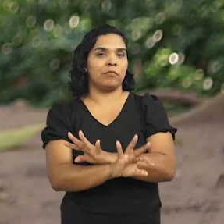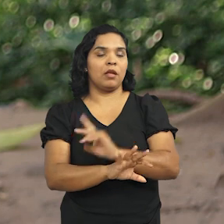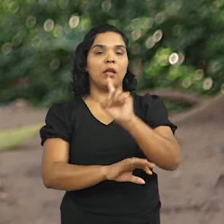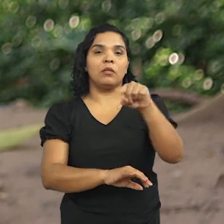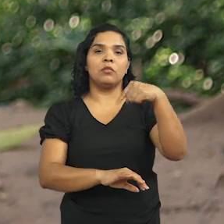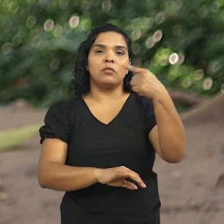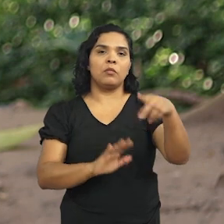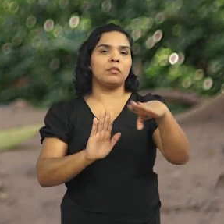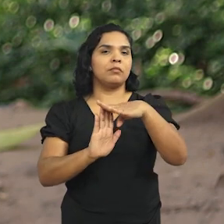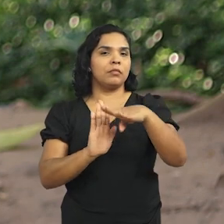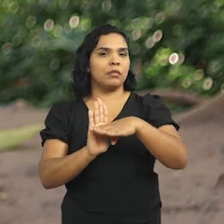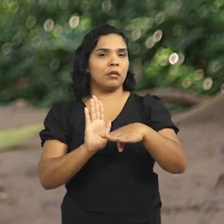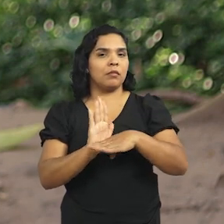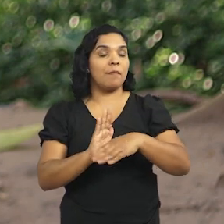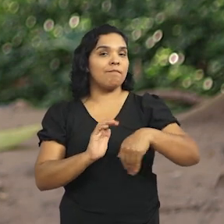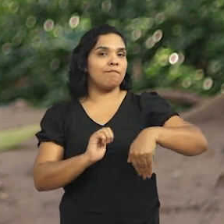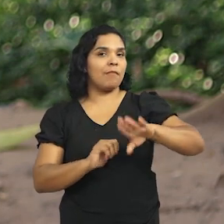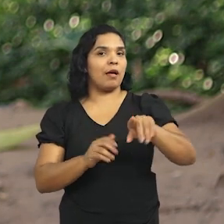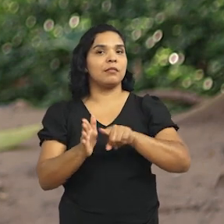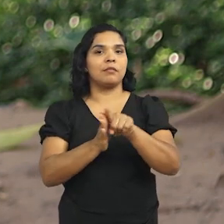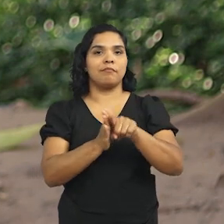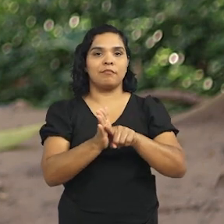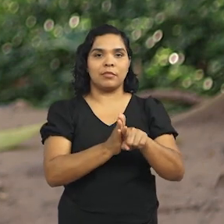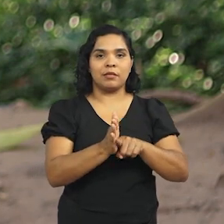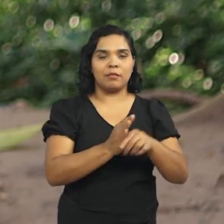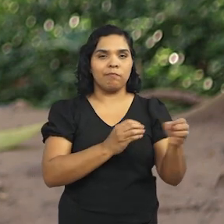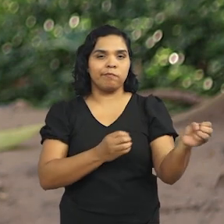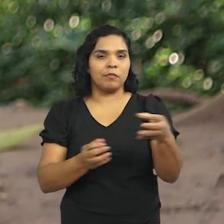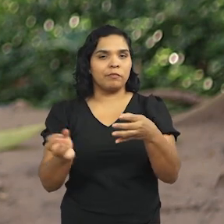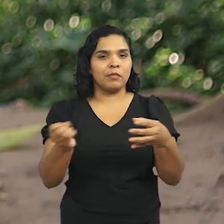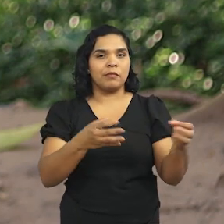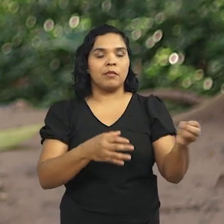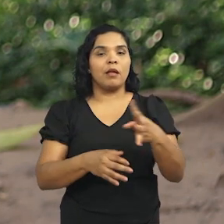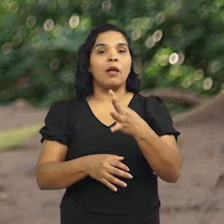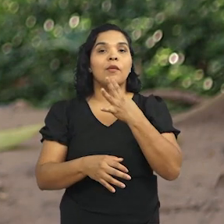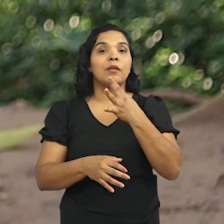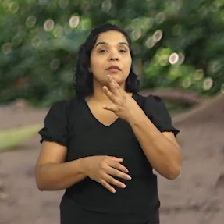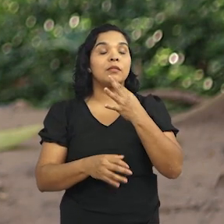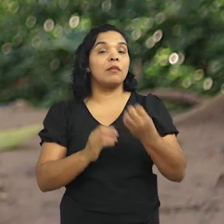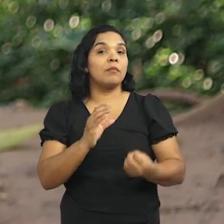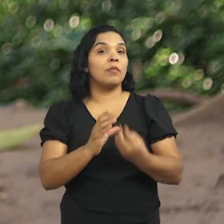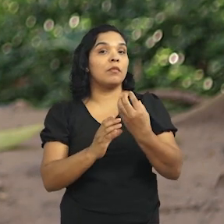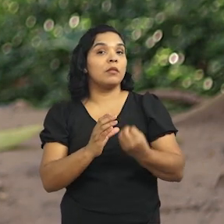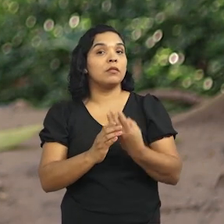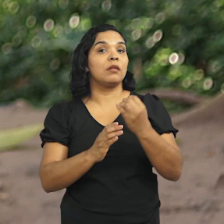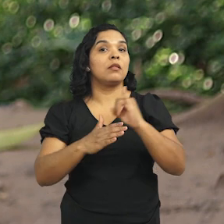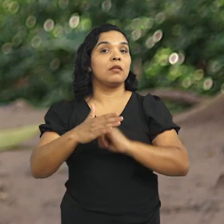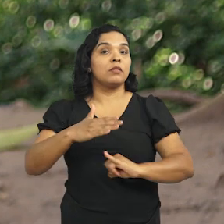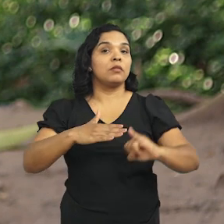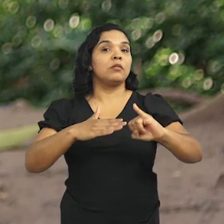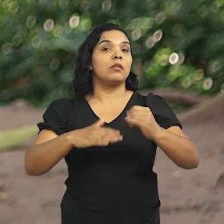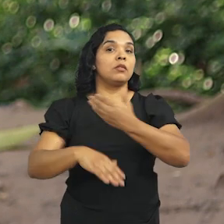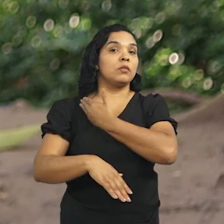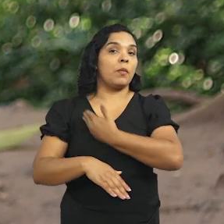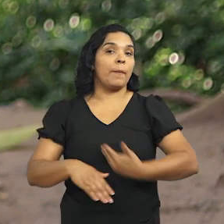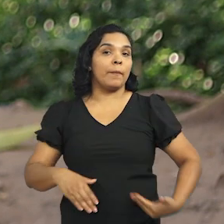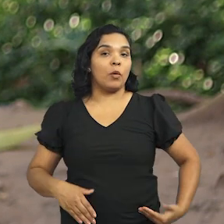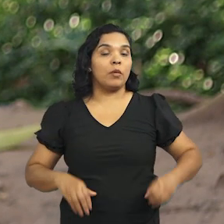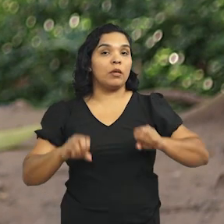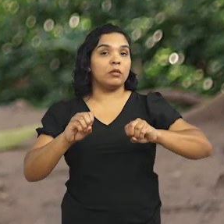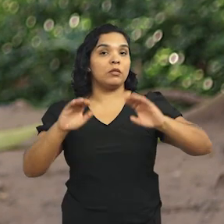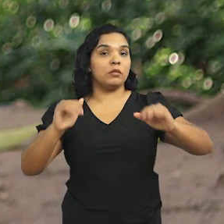Universciência de hoje fica por aqui. No próximo programa, traremos mais pesquisas inovadoras para a gente conhecer o que tem sido produzido